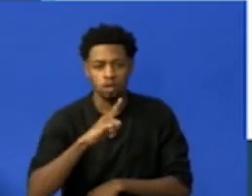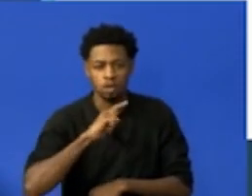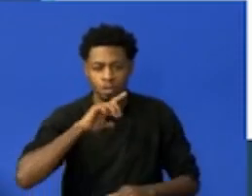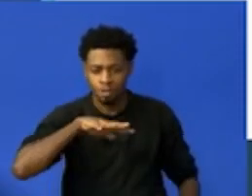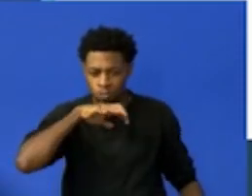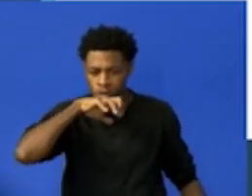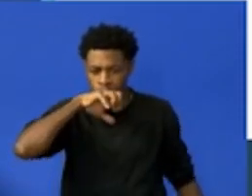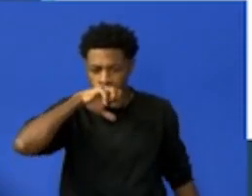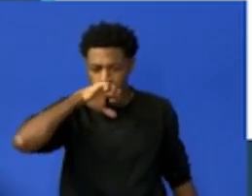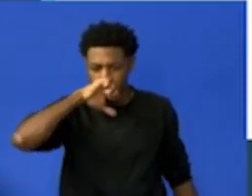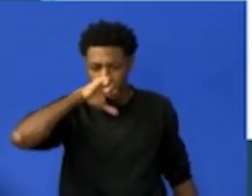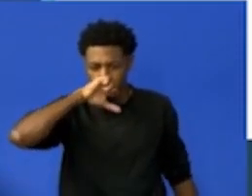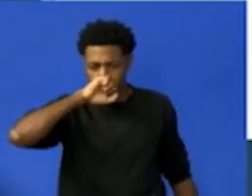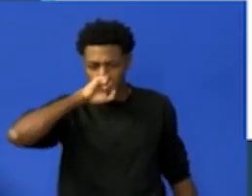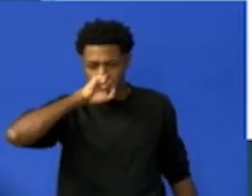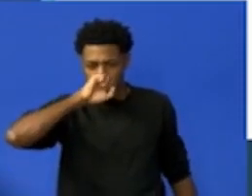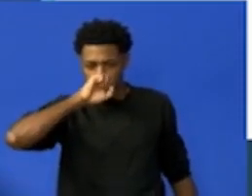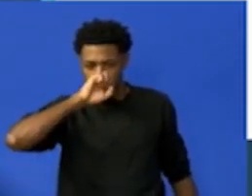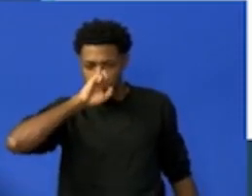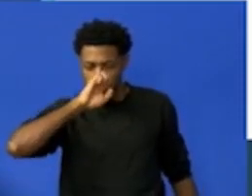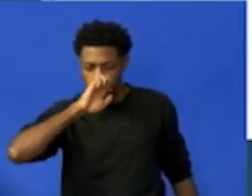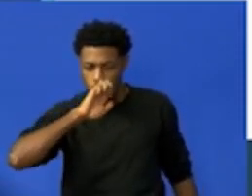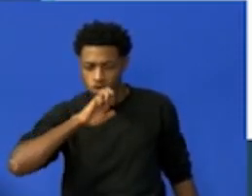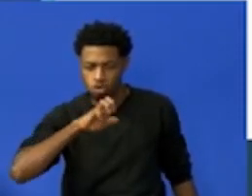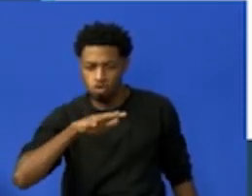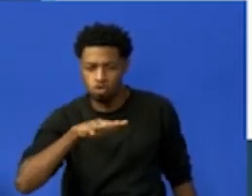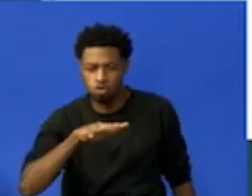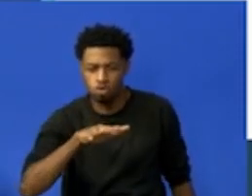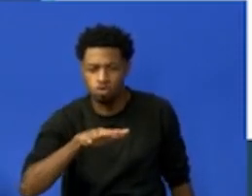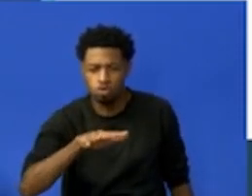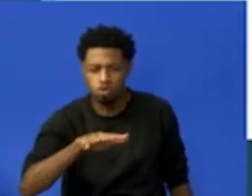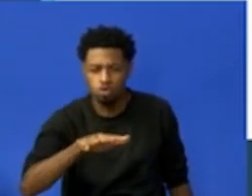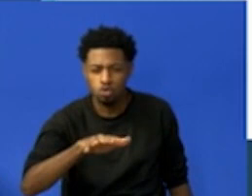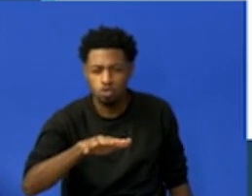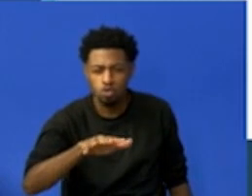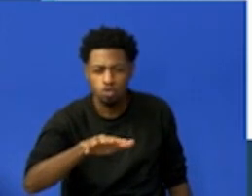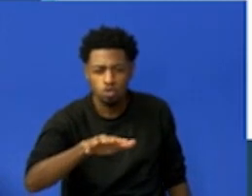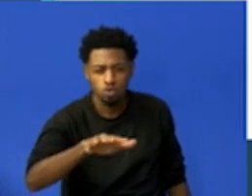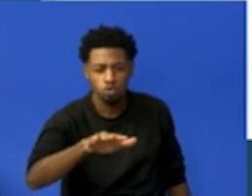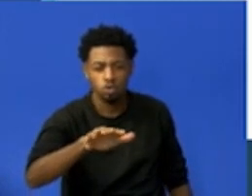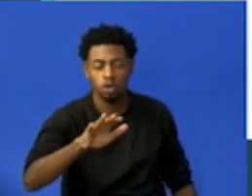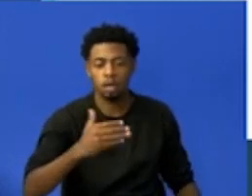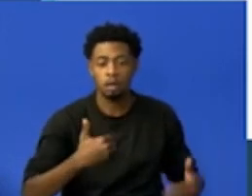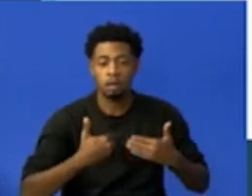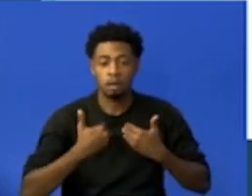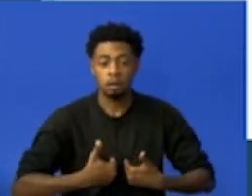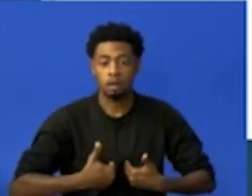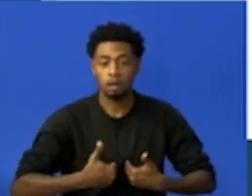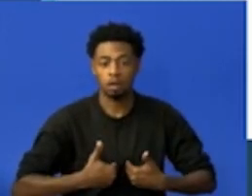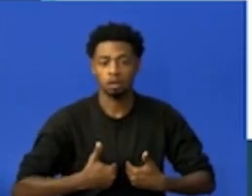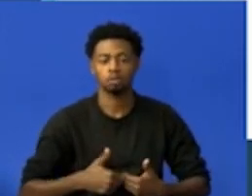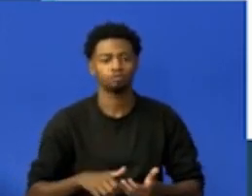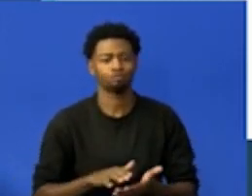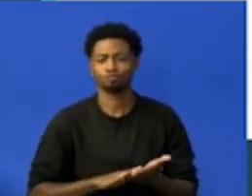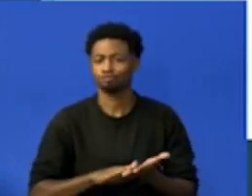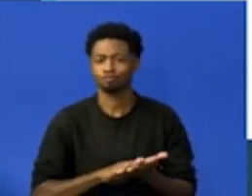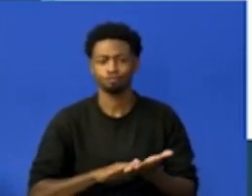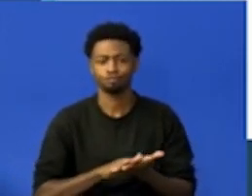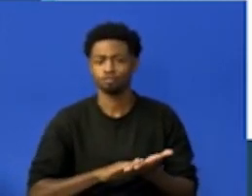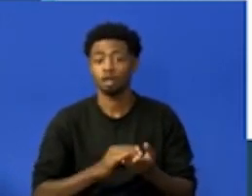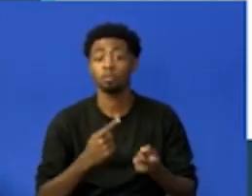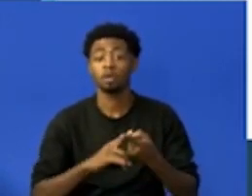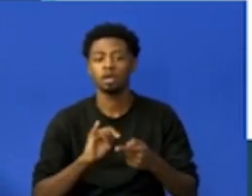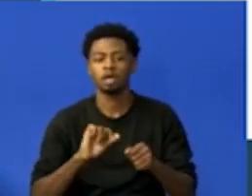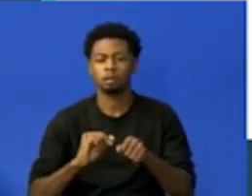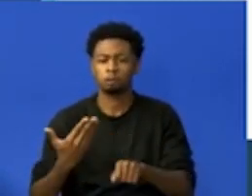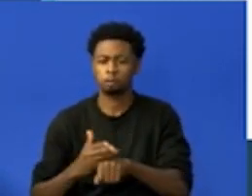respiração para aquela célula. Assim, eu tenho menos fadiga, eu me canso menos a partir do momento que eu